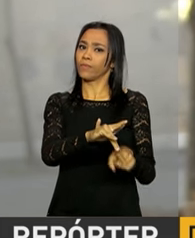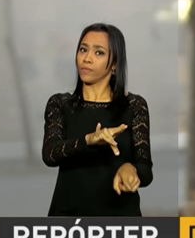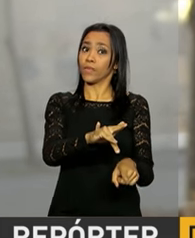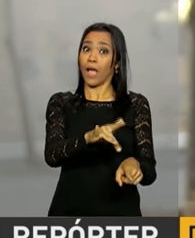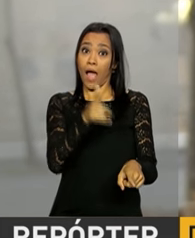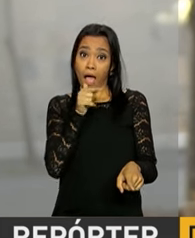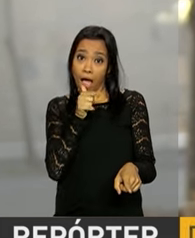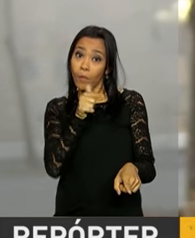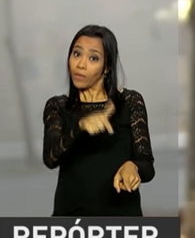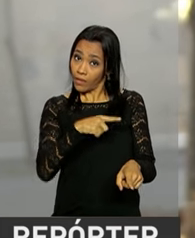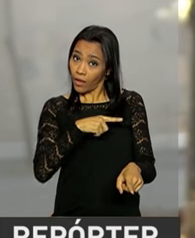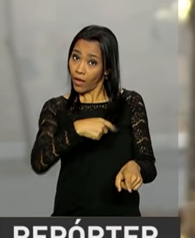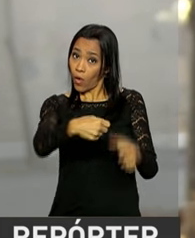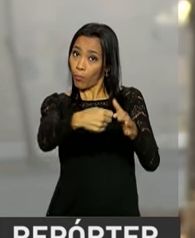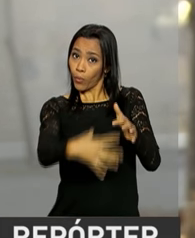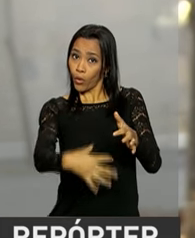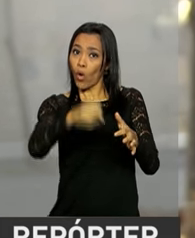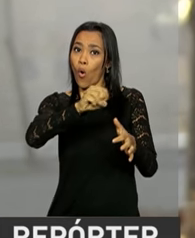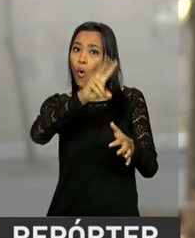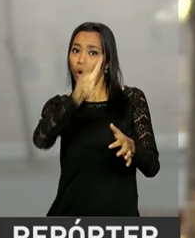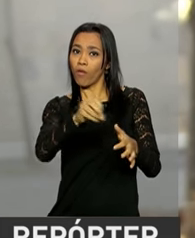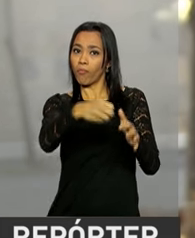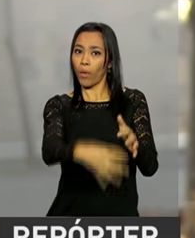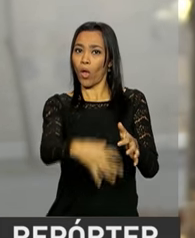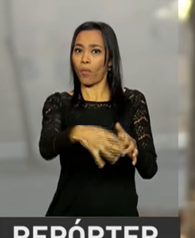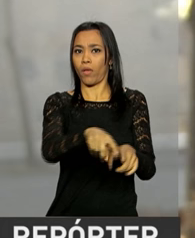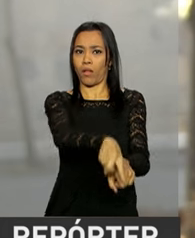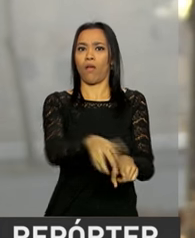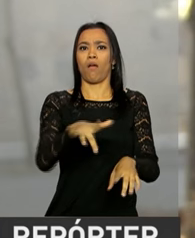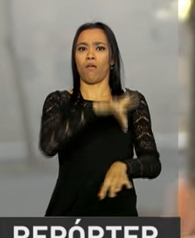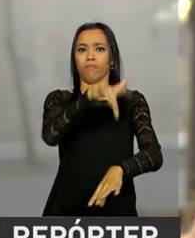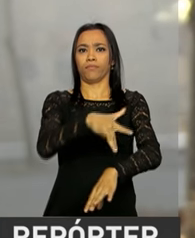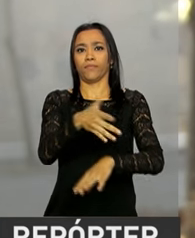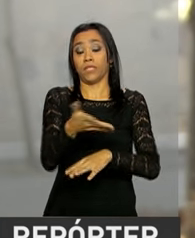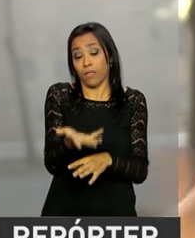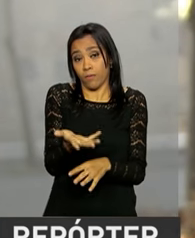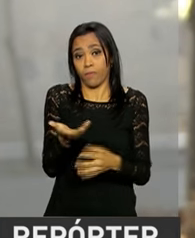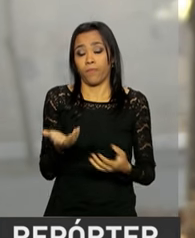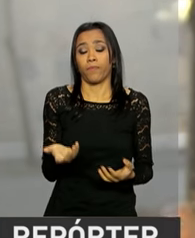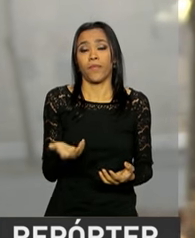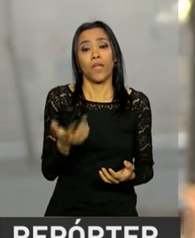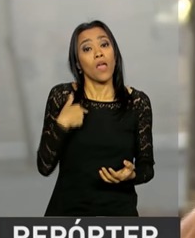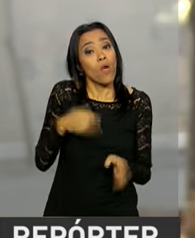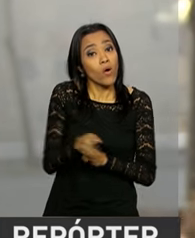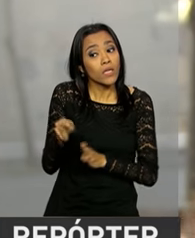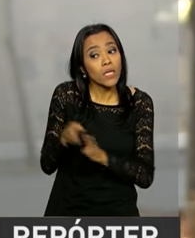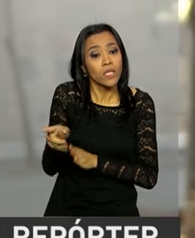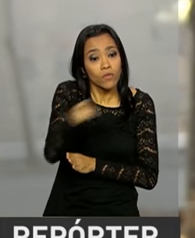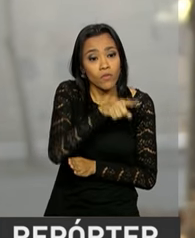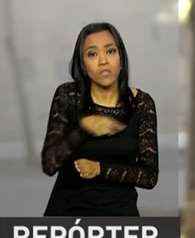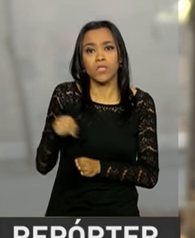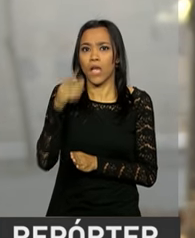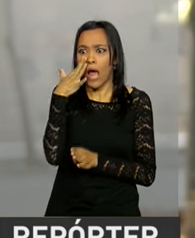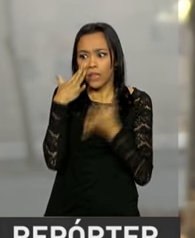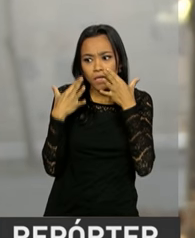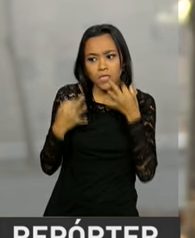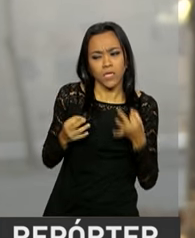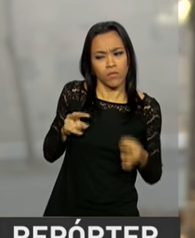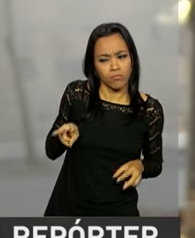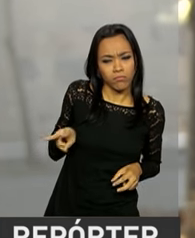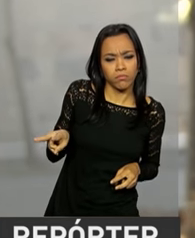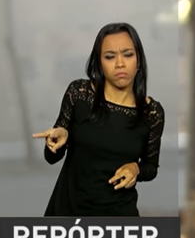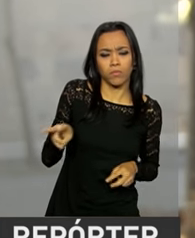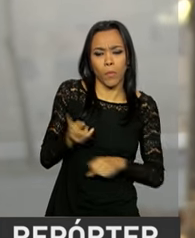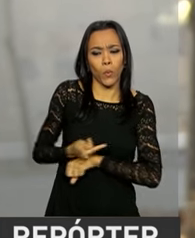acúmulo de água é uma potencial maternidade, digamos assim, né? Então, a a minha recomendação é olhar com óleos de mosquito,